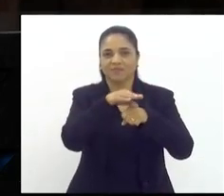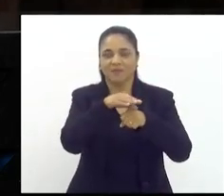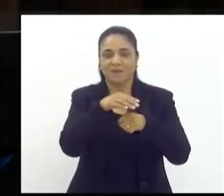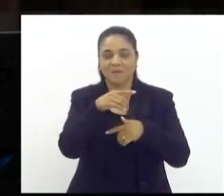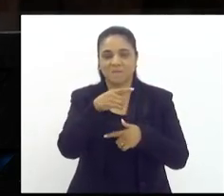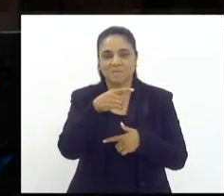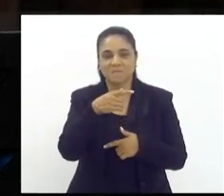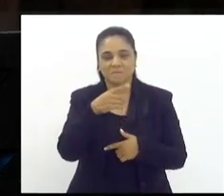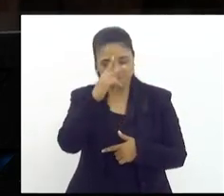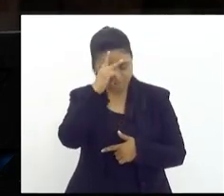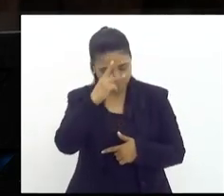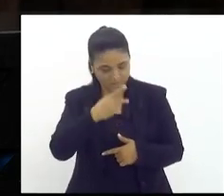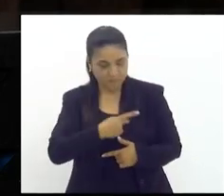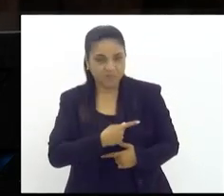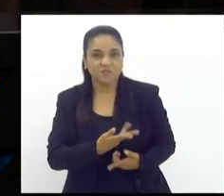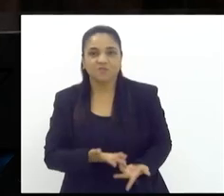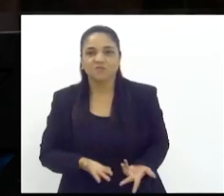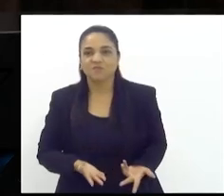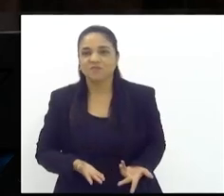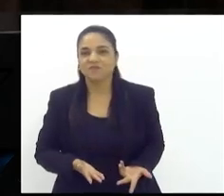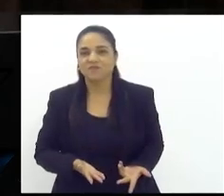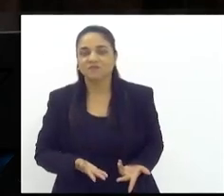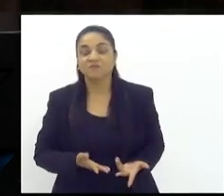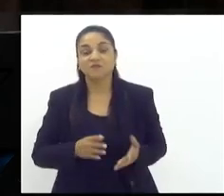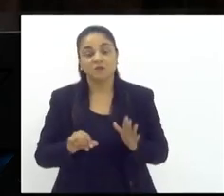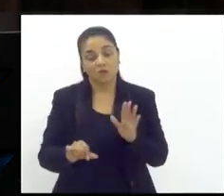primeiro projeto foi vetado